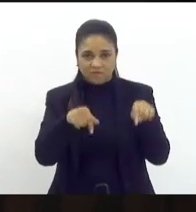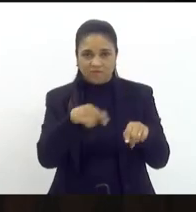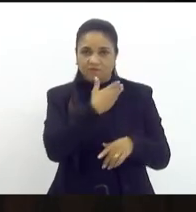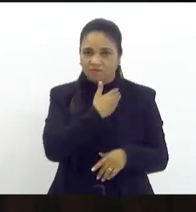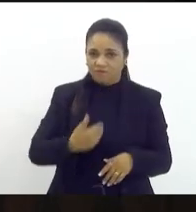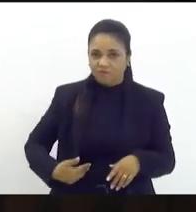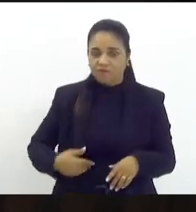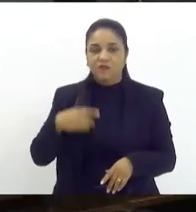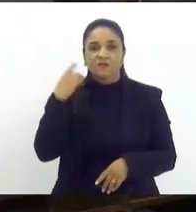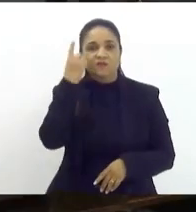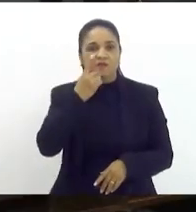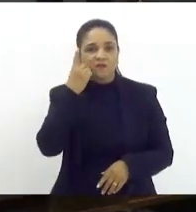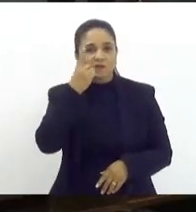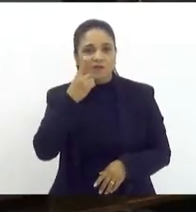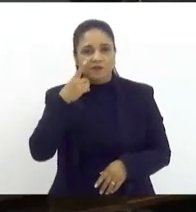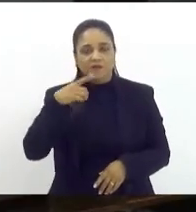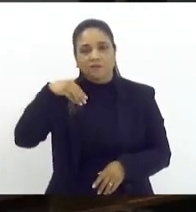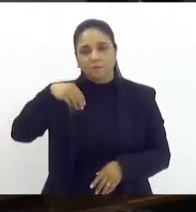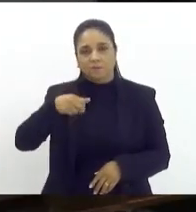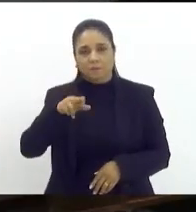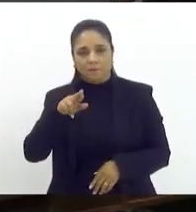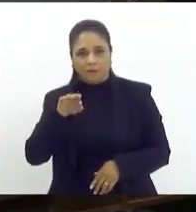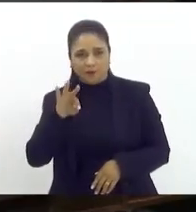Marta Rocha por favor